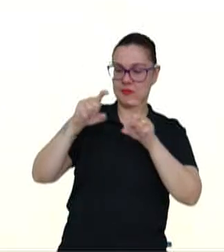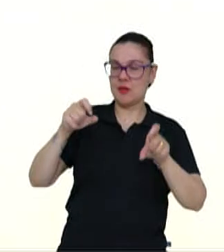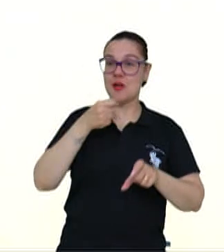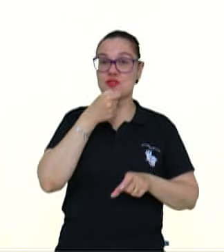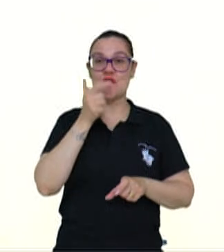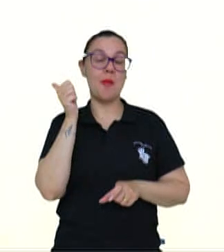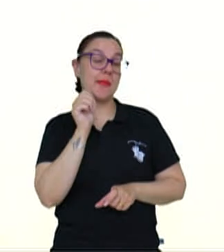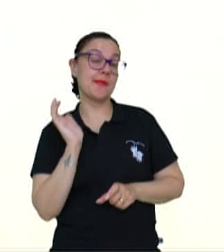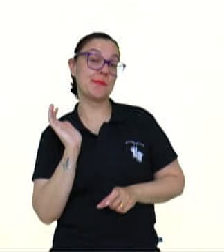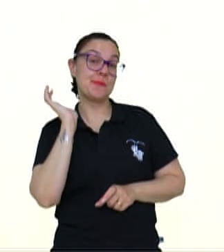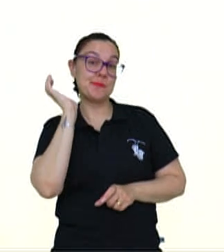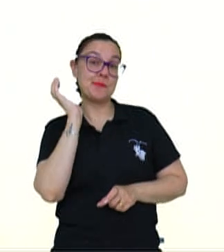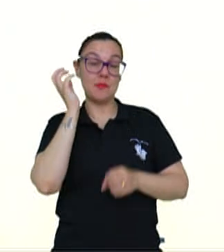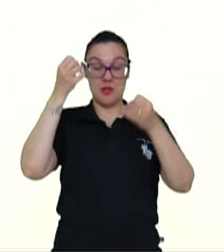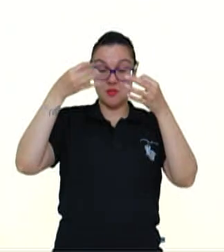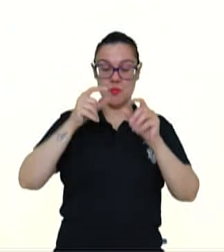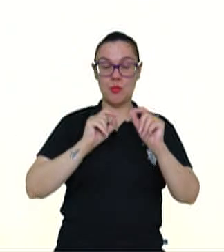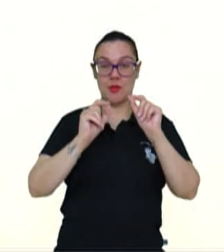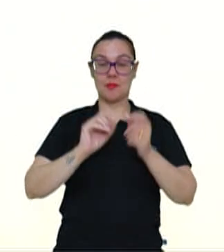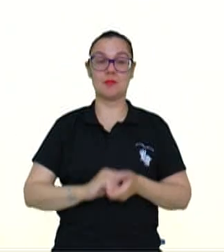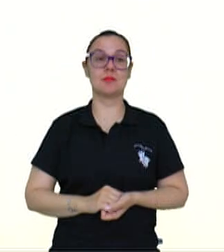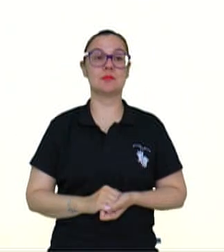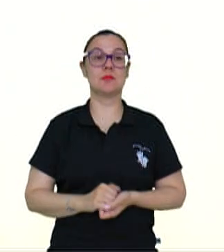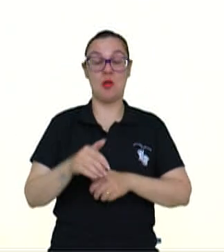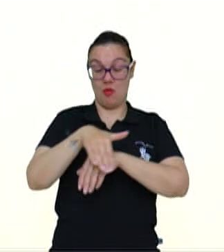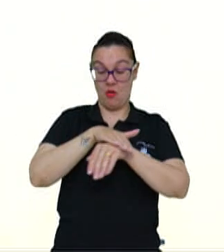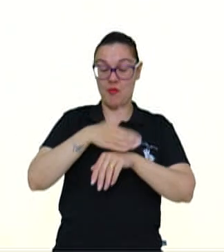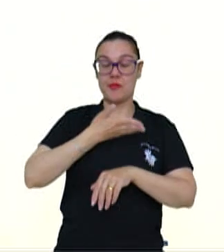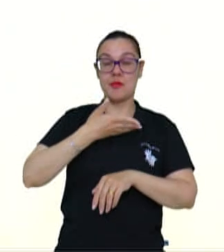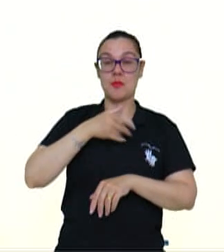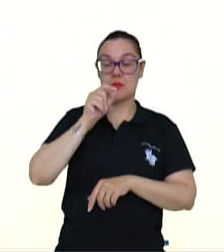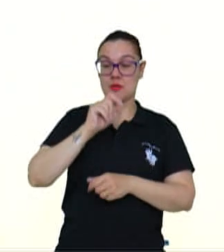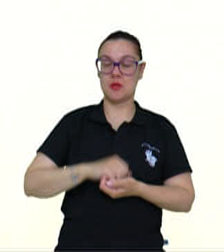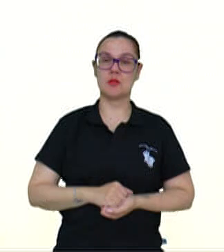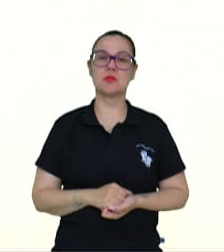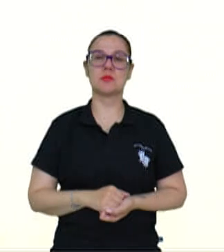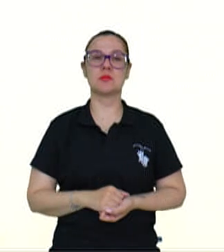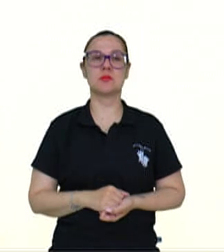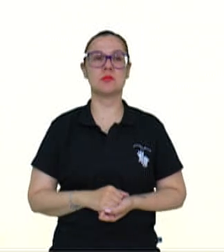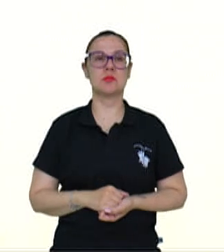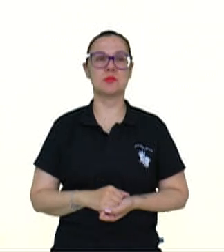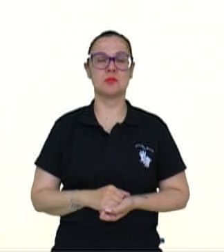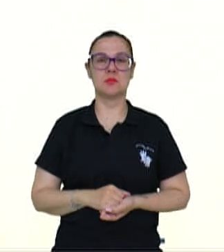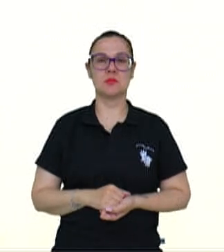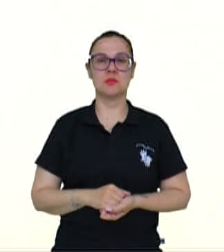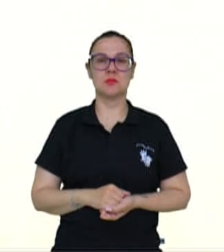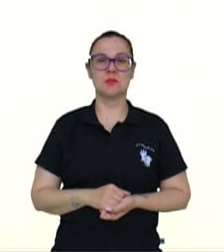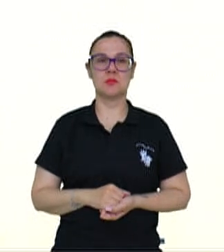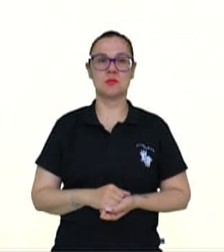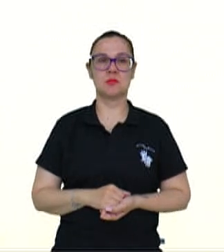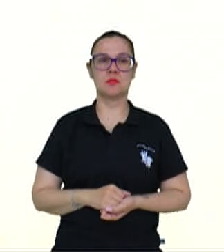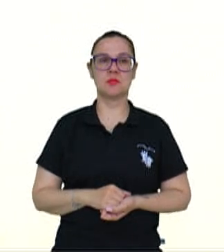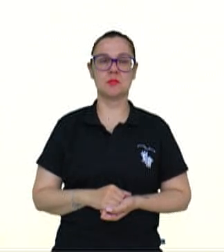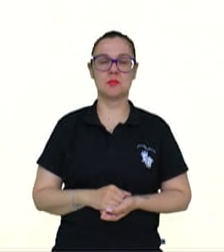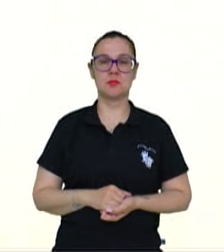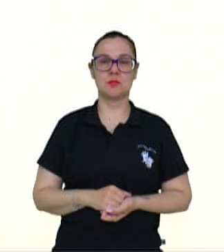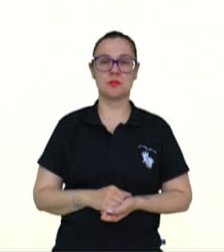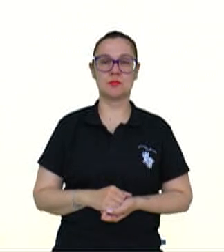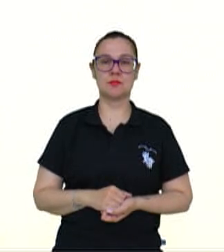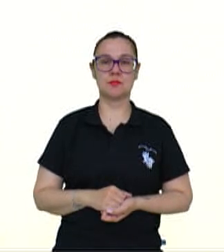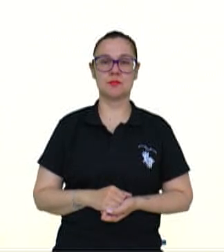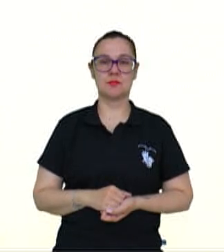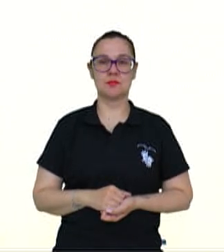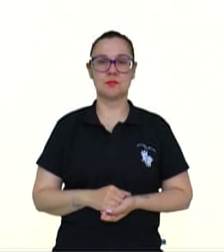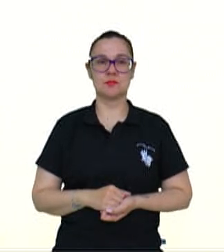da Mafalda que diz o seguinte, ela está ali conversando com o amigo dela e ela fala, que demônios é isto, Felipe? E aí, o Felipe